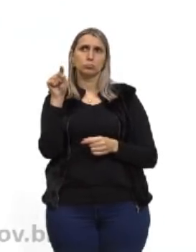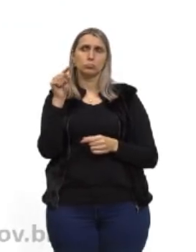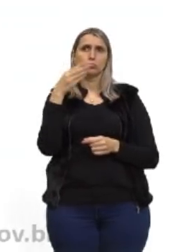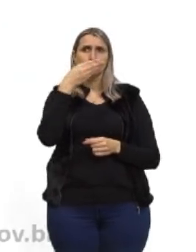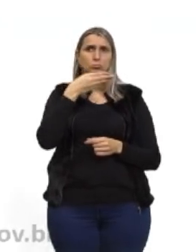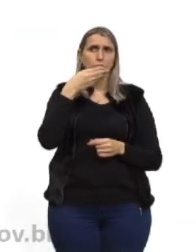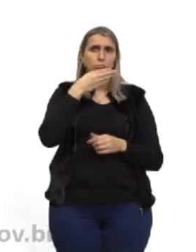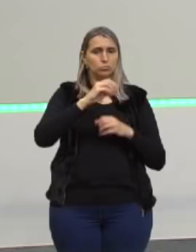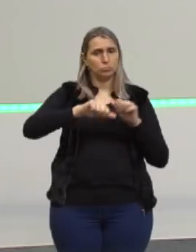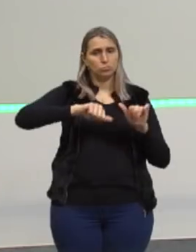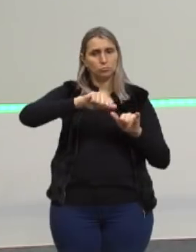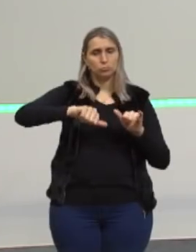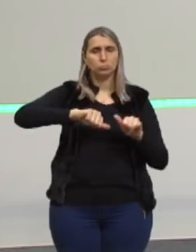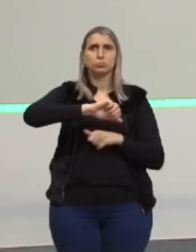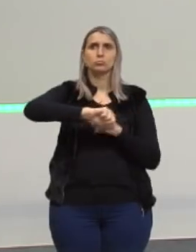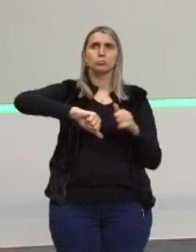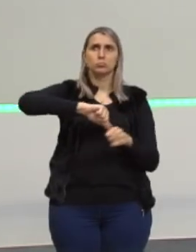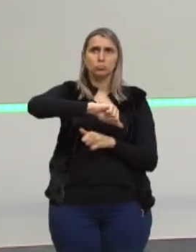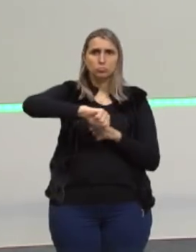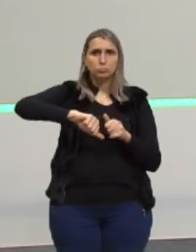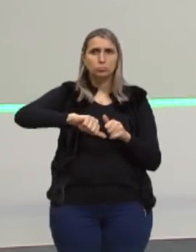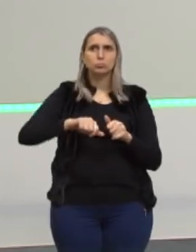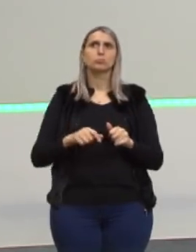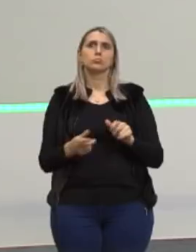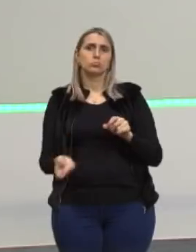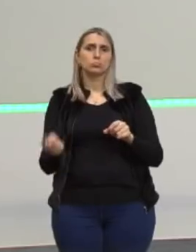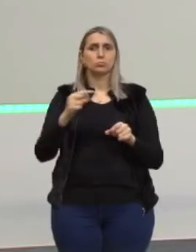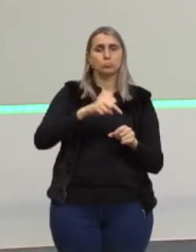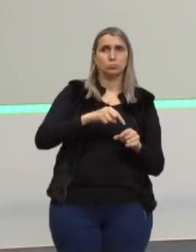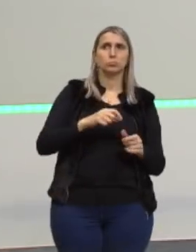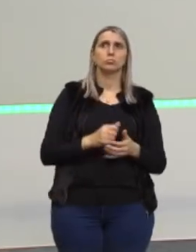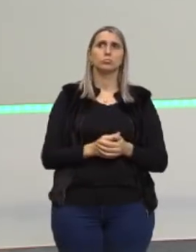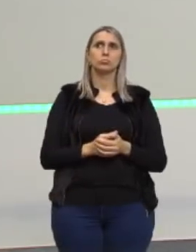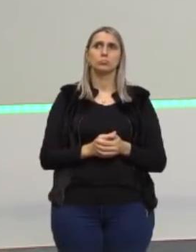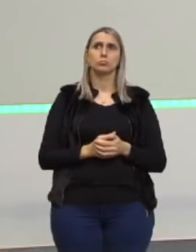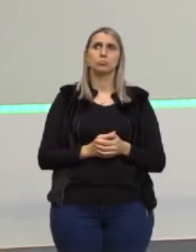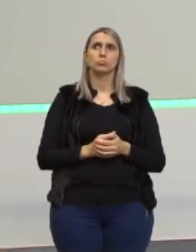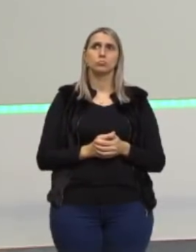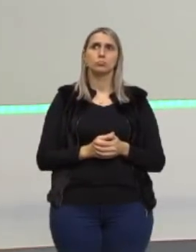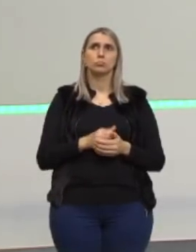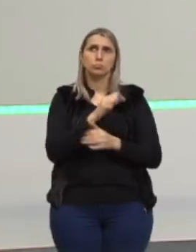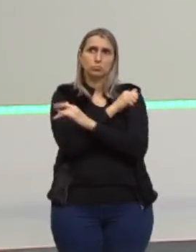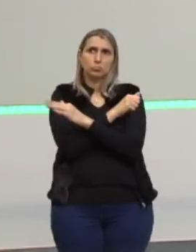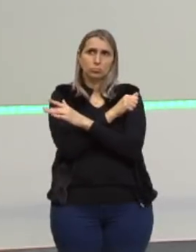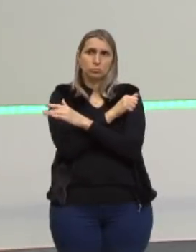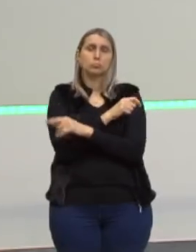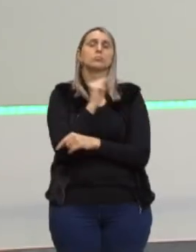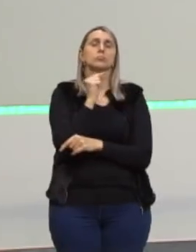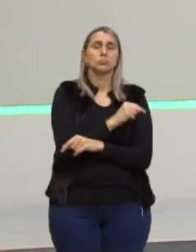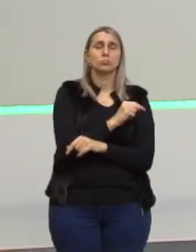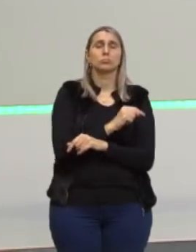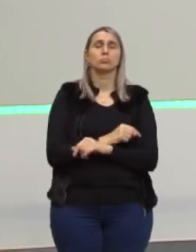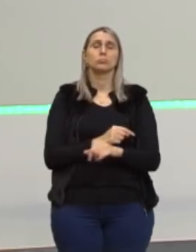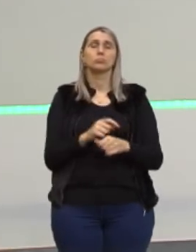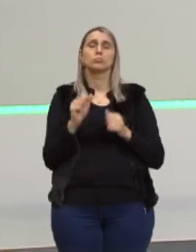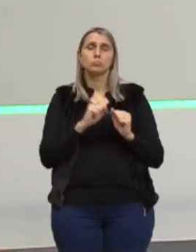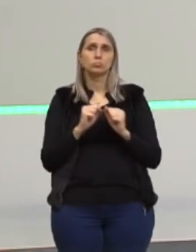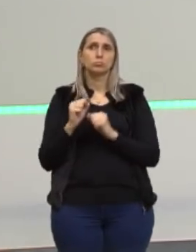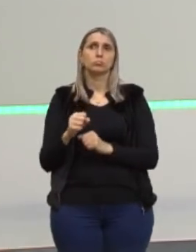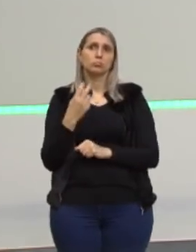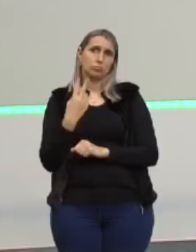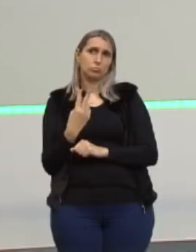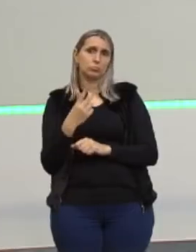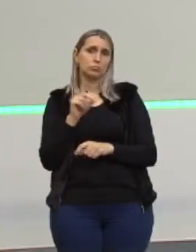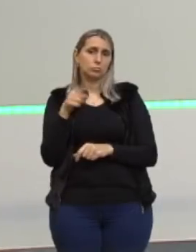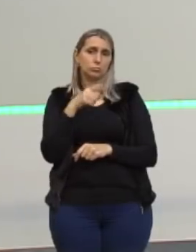perigosas que a gente se converte inverte essa daqui para ter ácido lático desse lado e aí corre